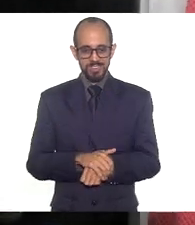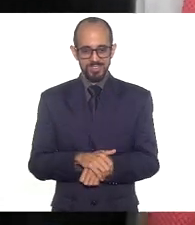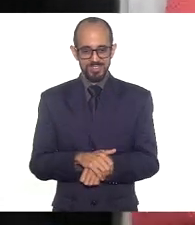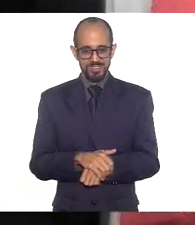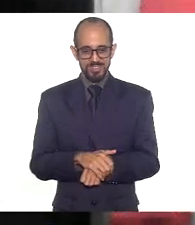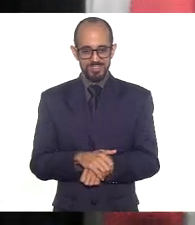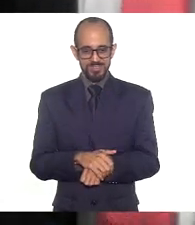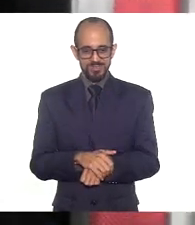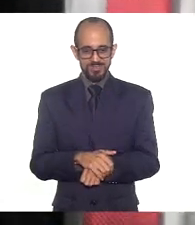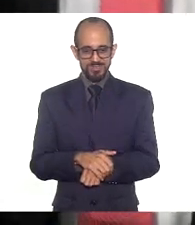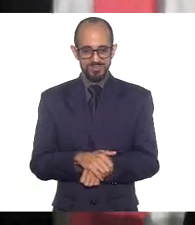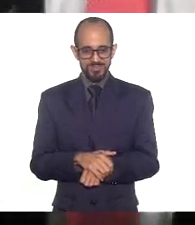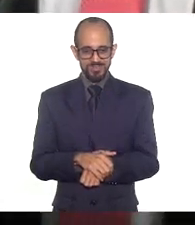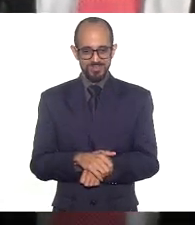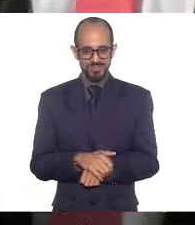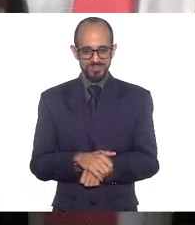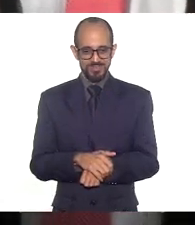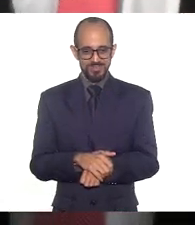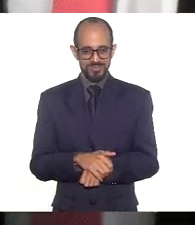Boa tarde